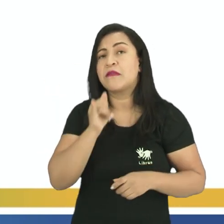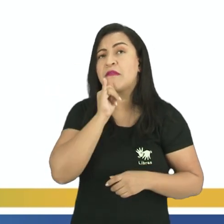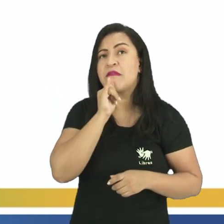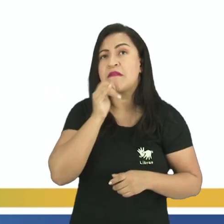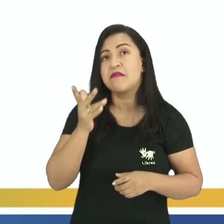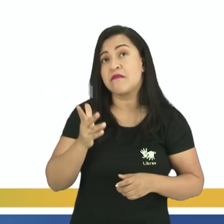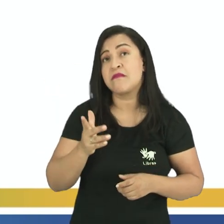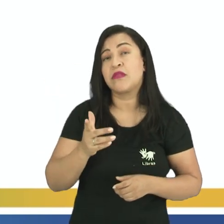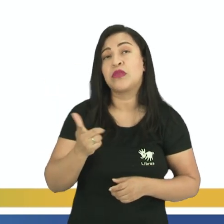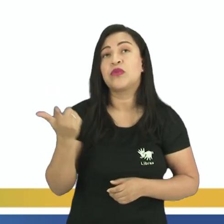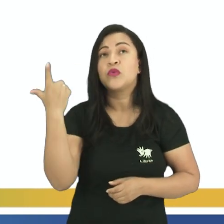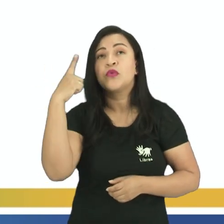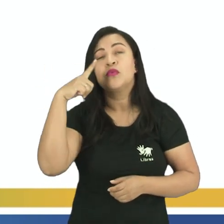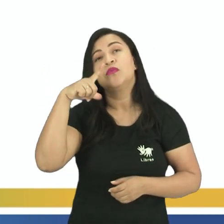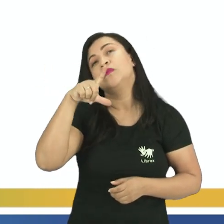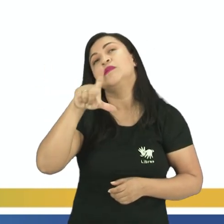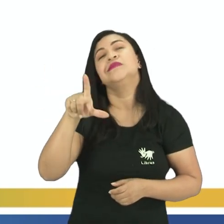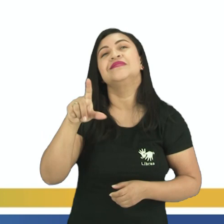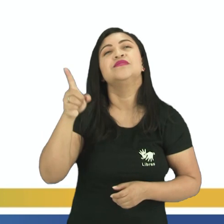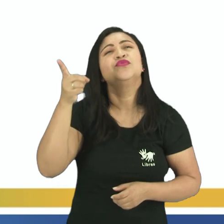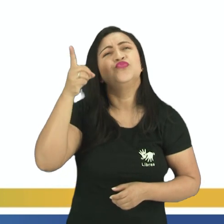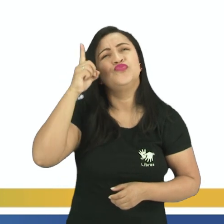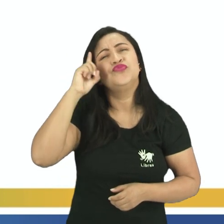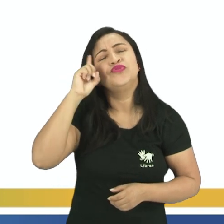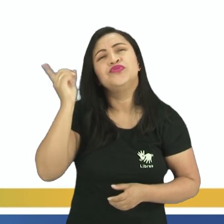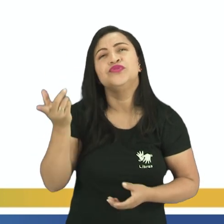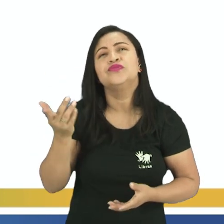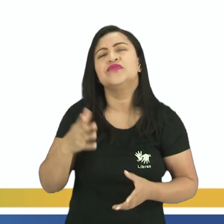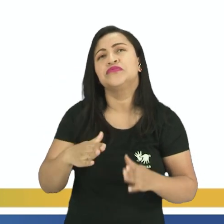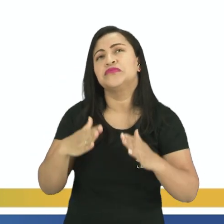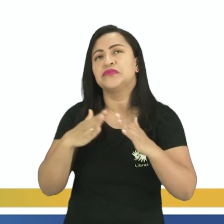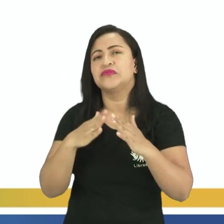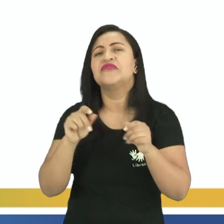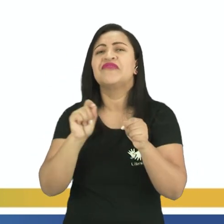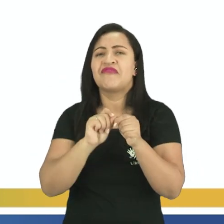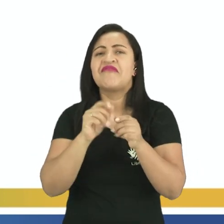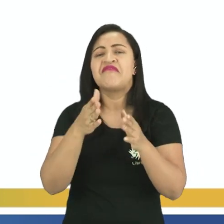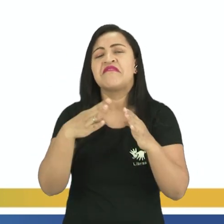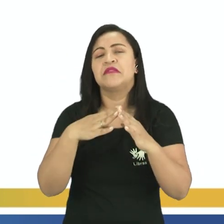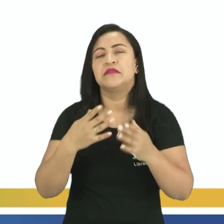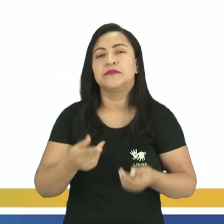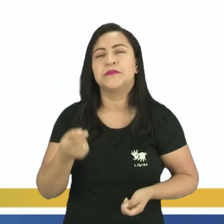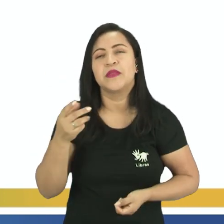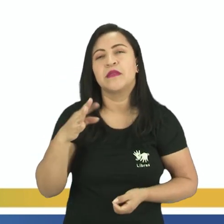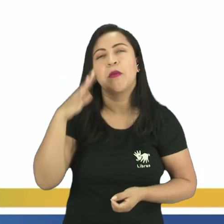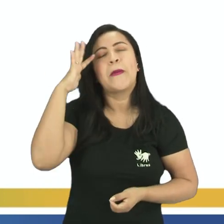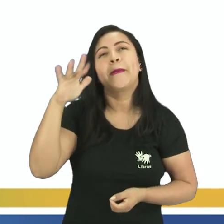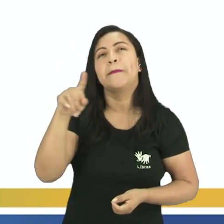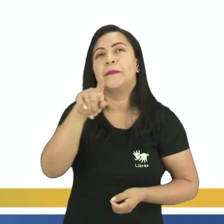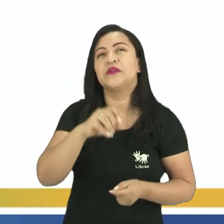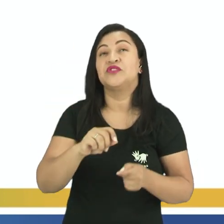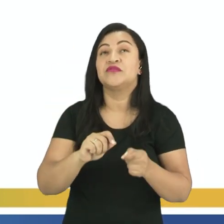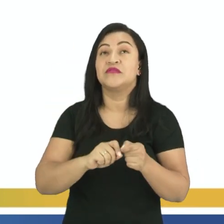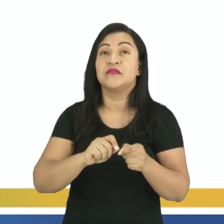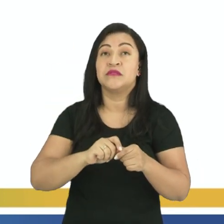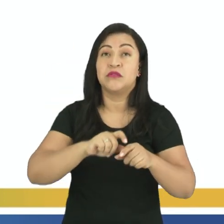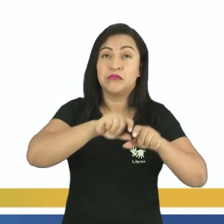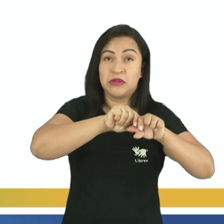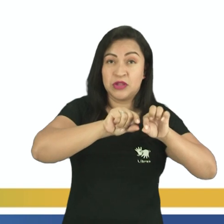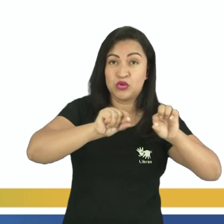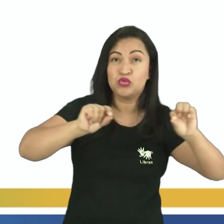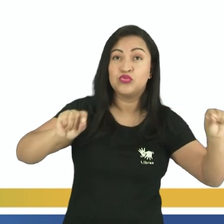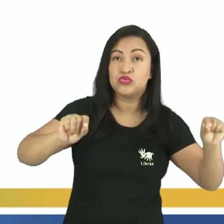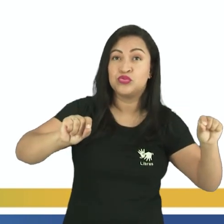gente consegue fazer no dia a dia, a gente consegue fazer em casa. Então, imaginem vocês amarrando um pedaço de corda